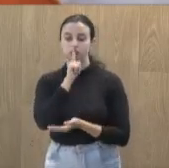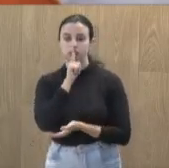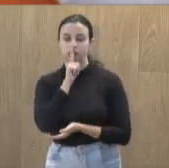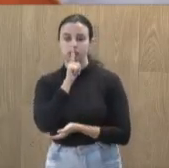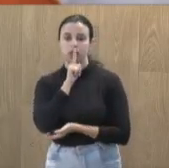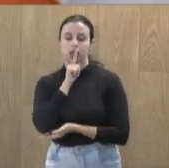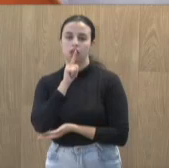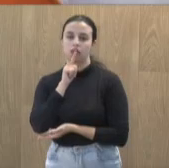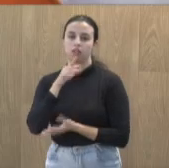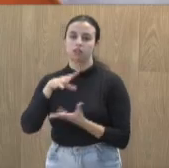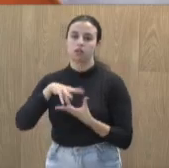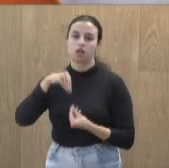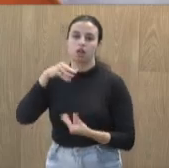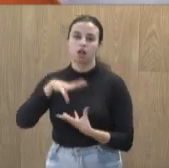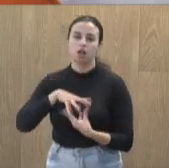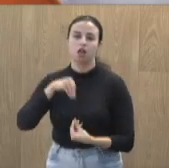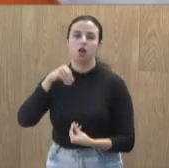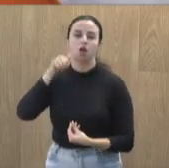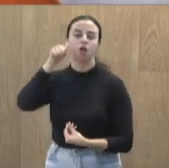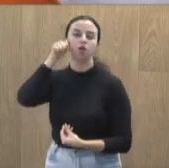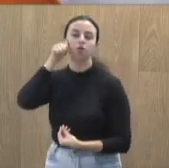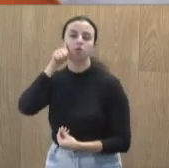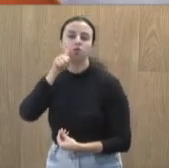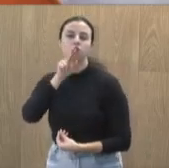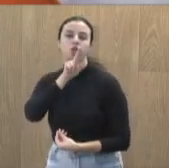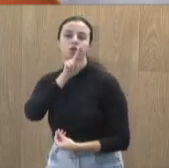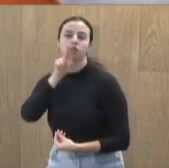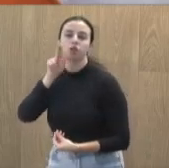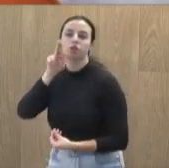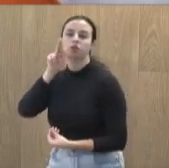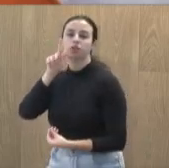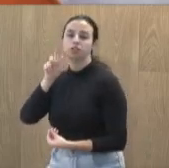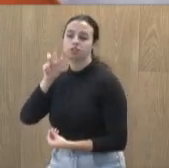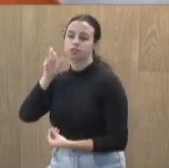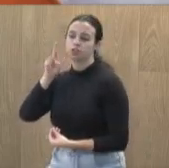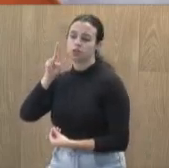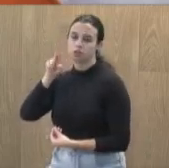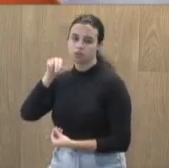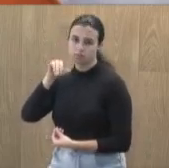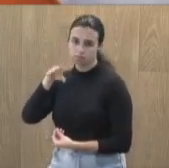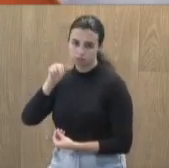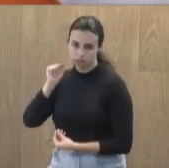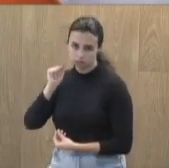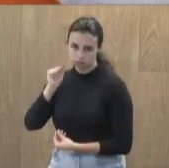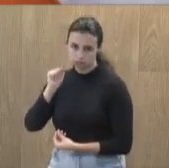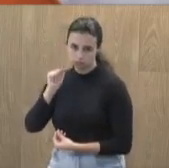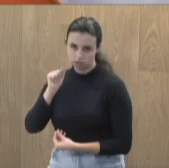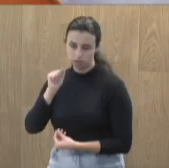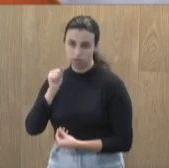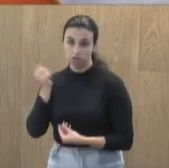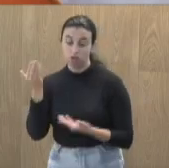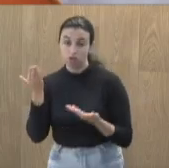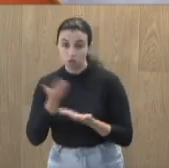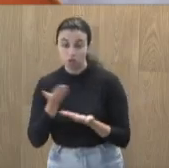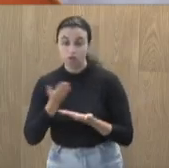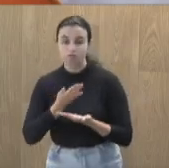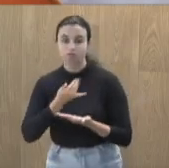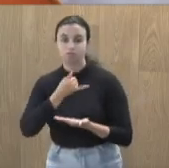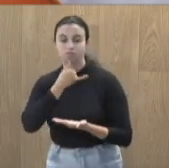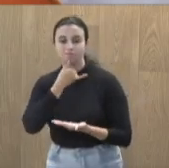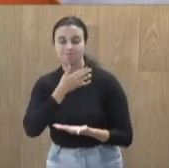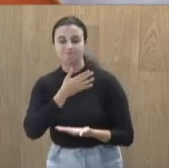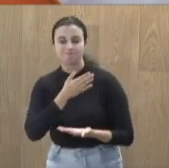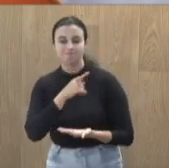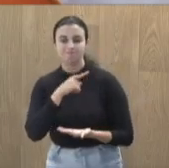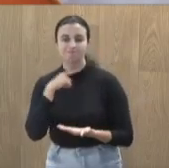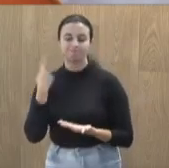para a alma dessa grande cidadã, Dona Jerônima de Oliveira Alves, que partiu hoje rumo à